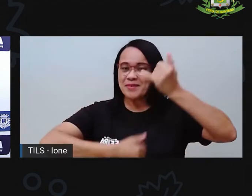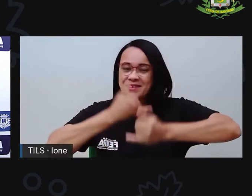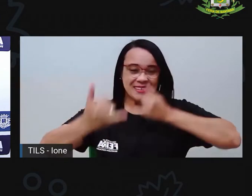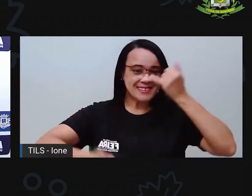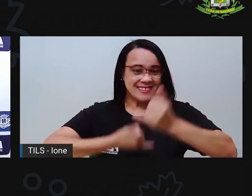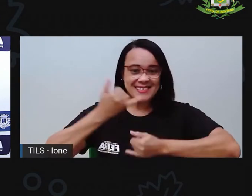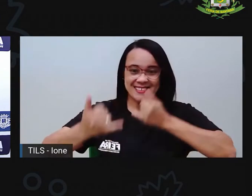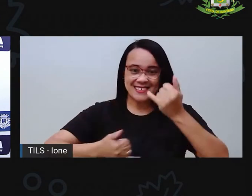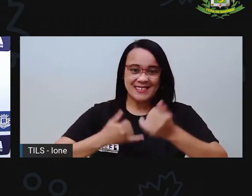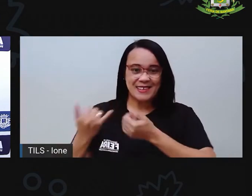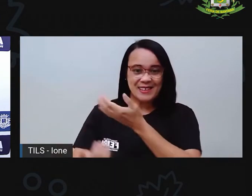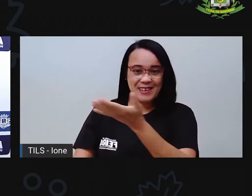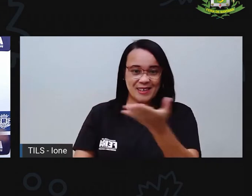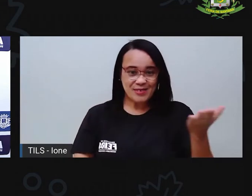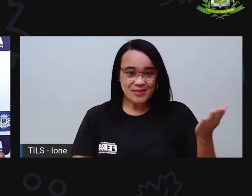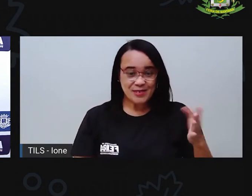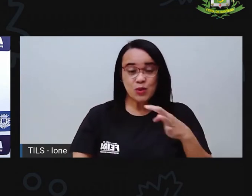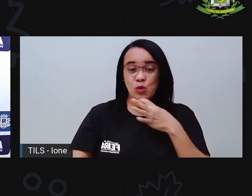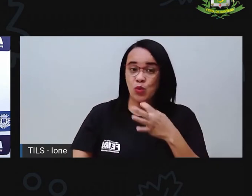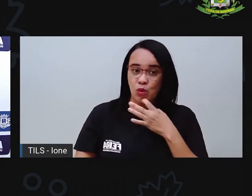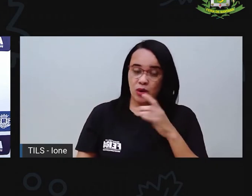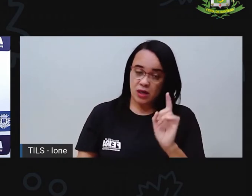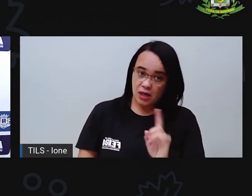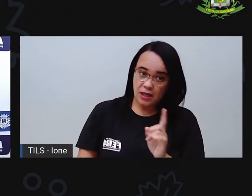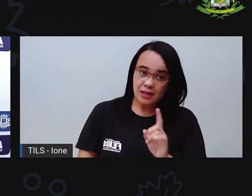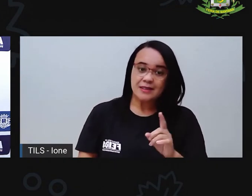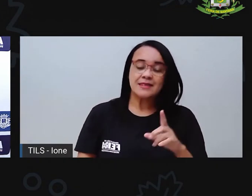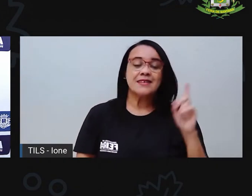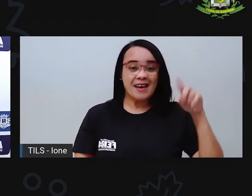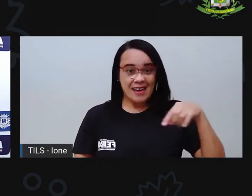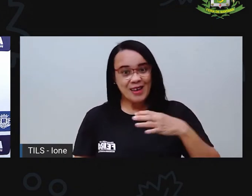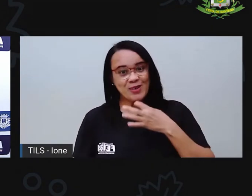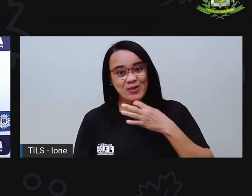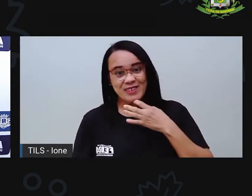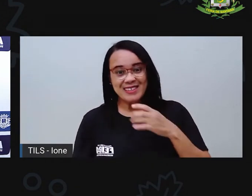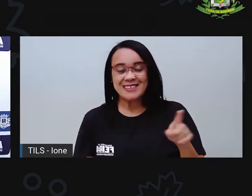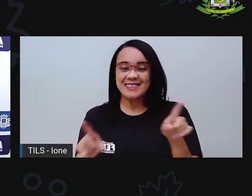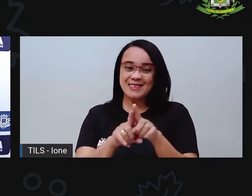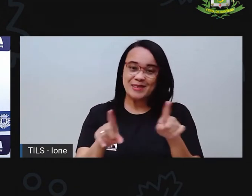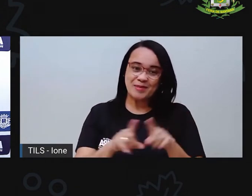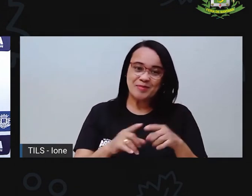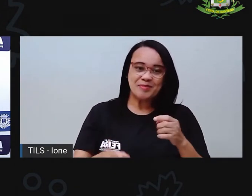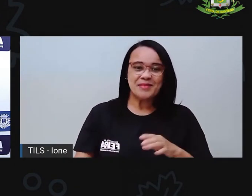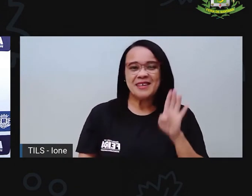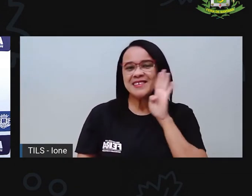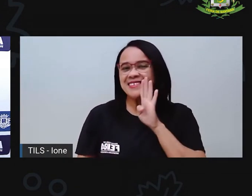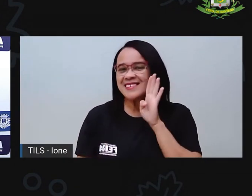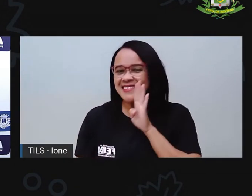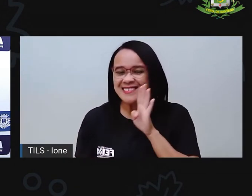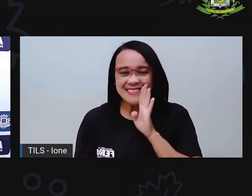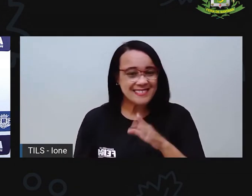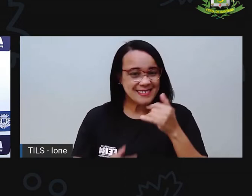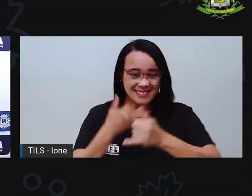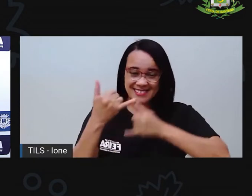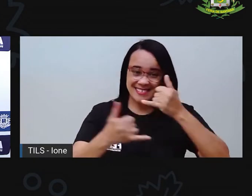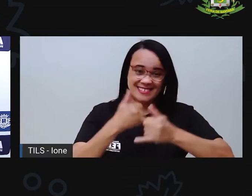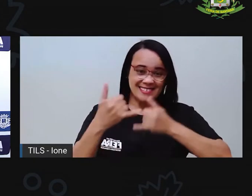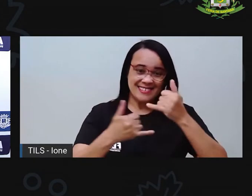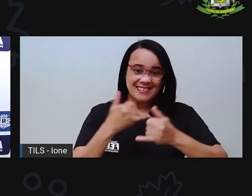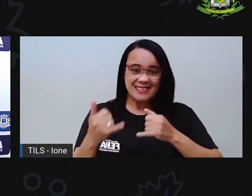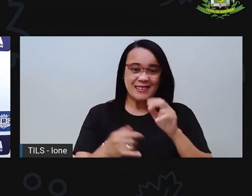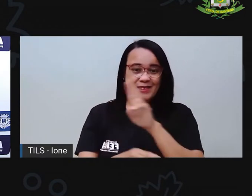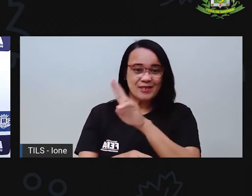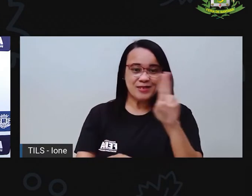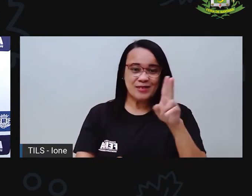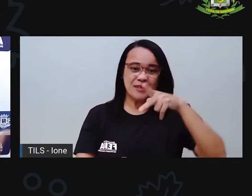Vocês vão quem não conhece vai conhecer né quem já conhece vai se divertir com as parlendas mas